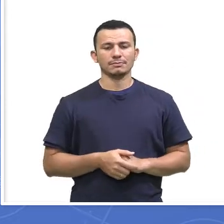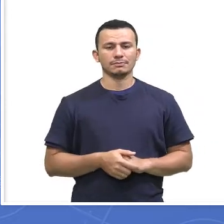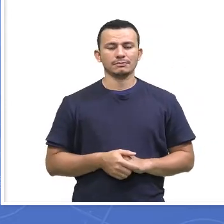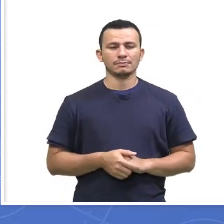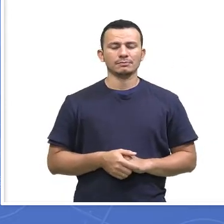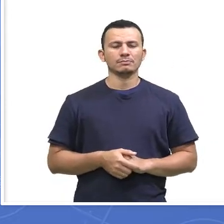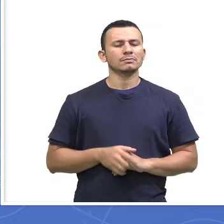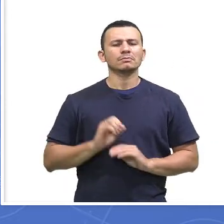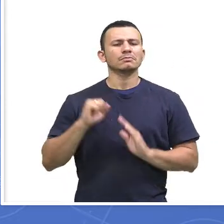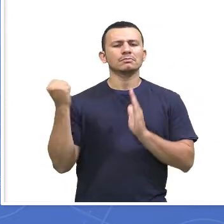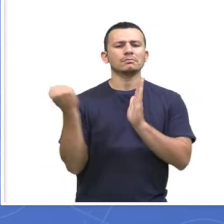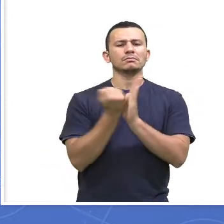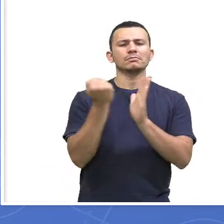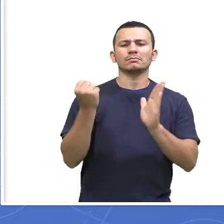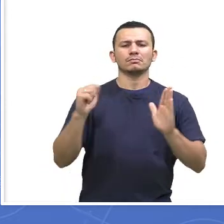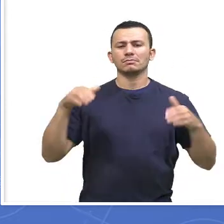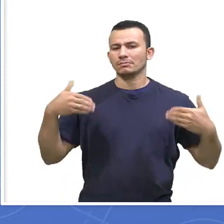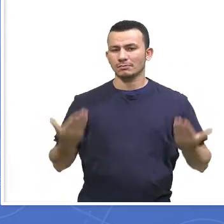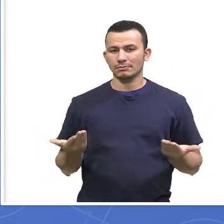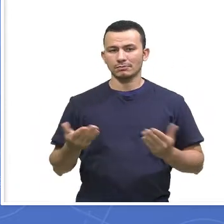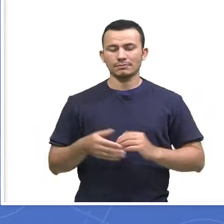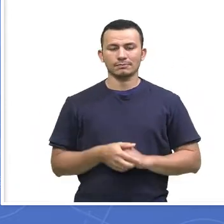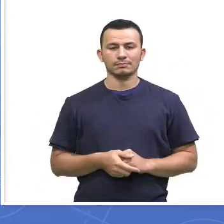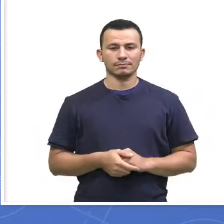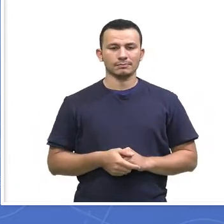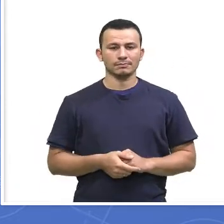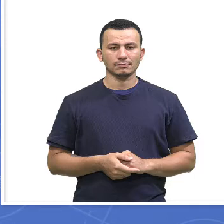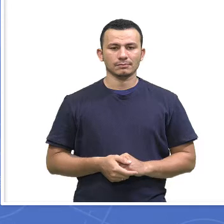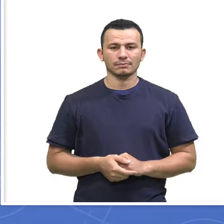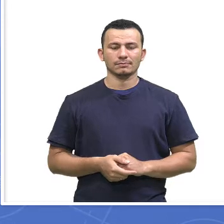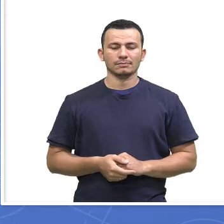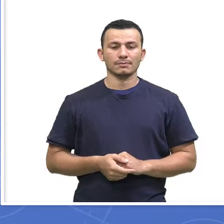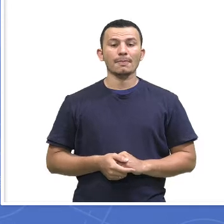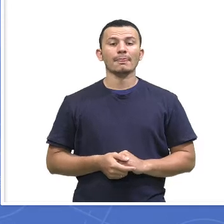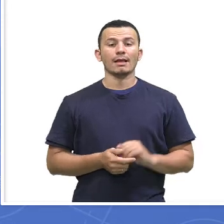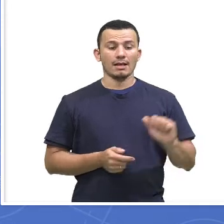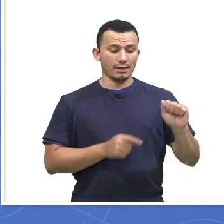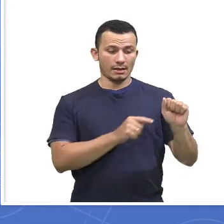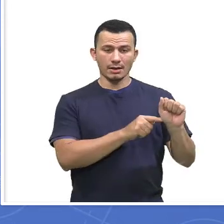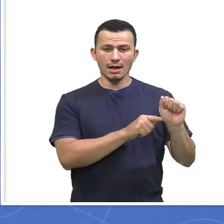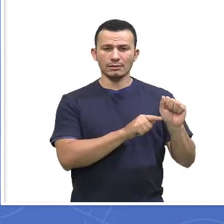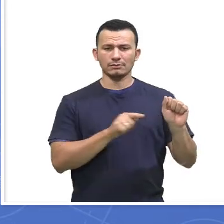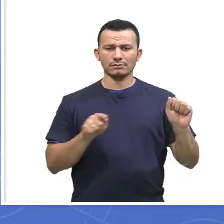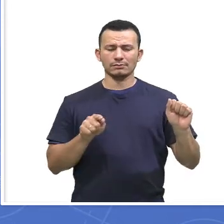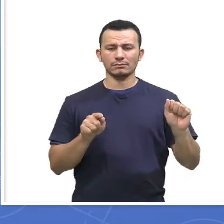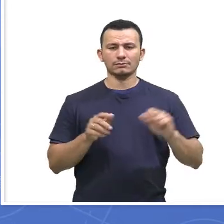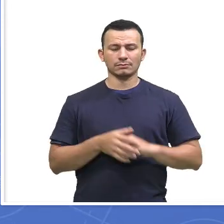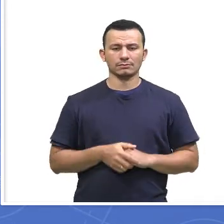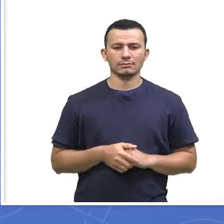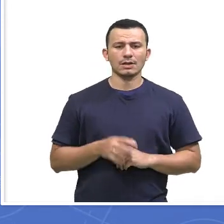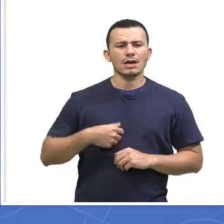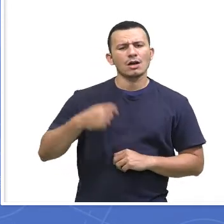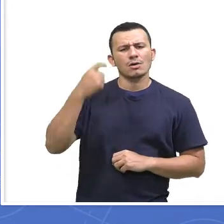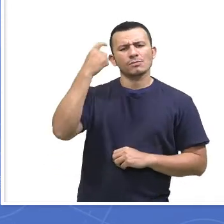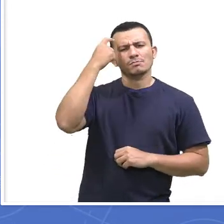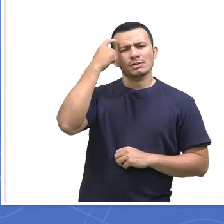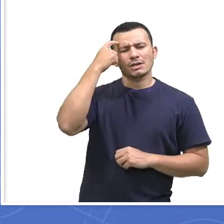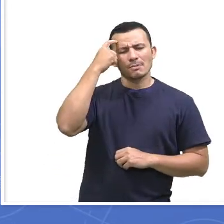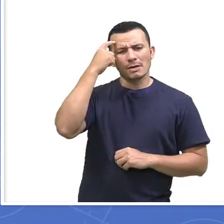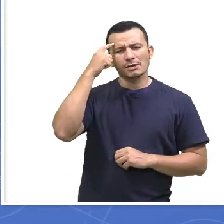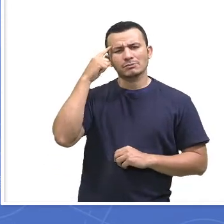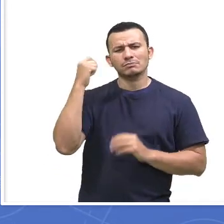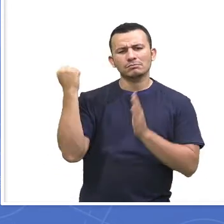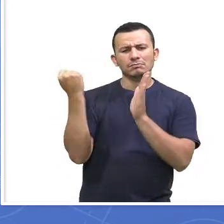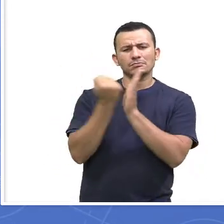ela simbolizou, né? Então vejam bem, na letra A aí, ó, uma manutenção do pensamento que vigorou durante a